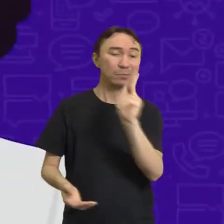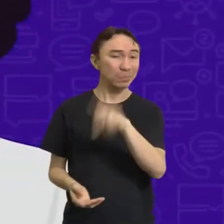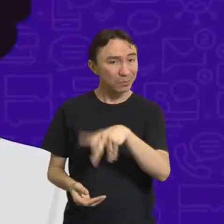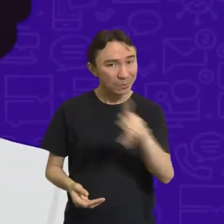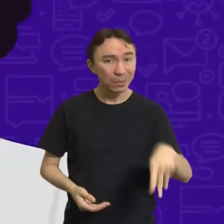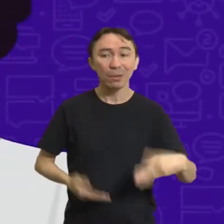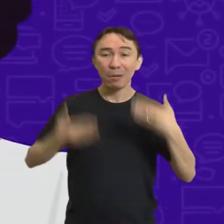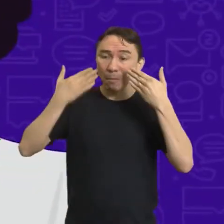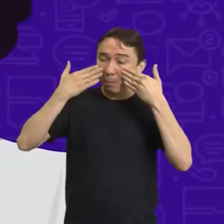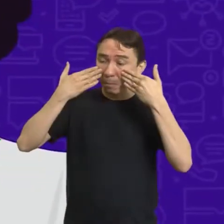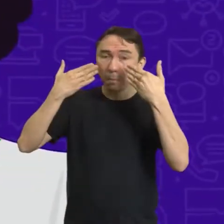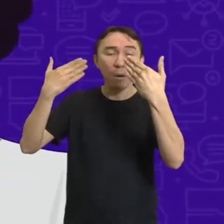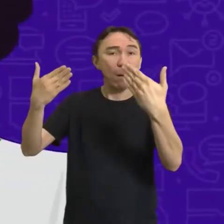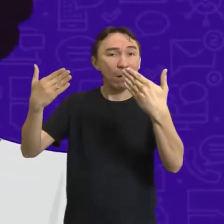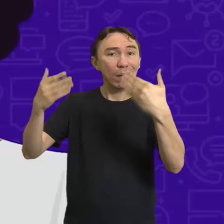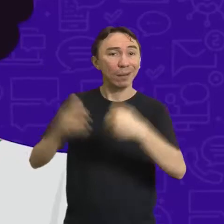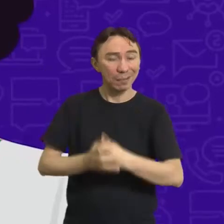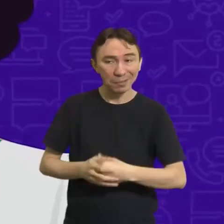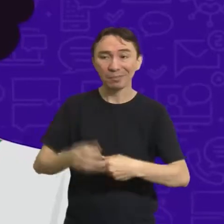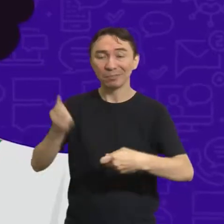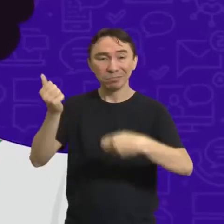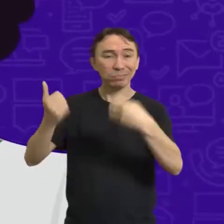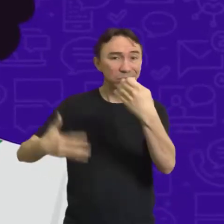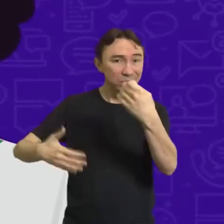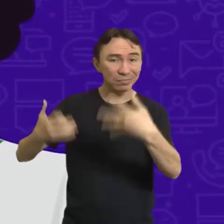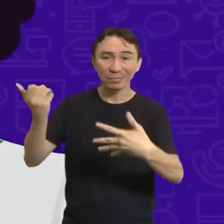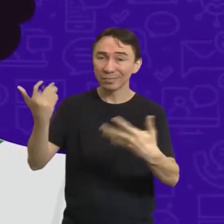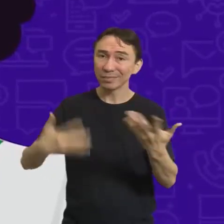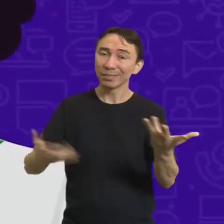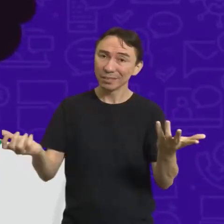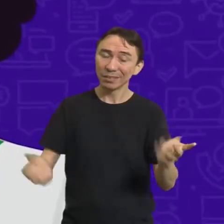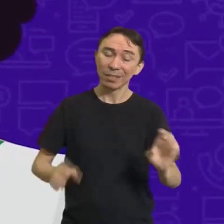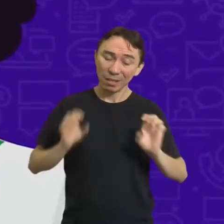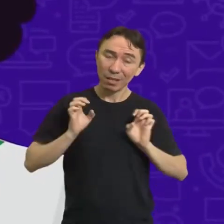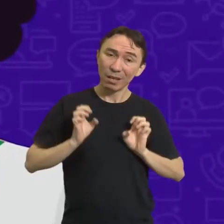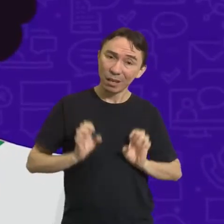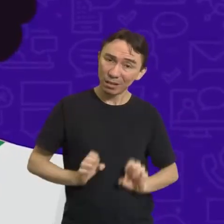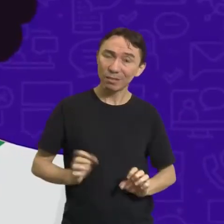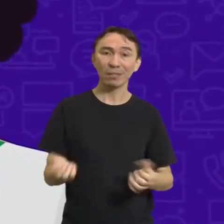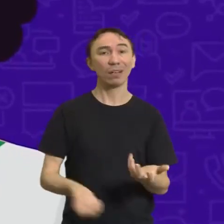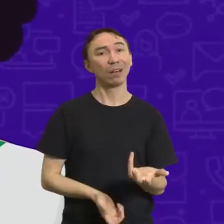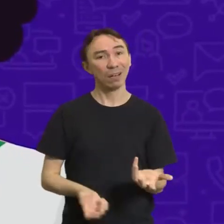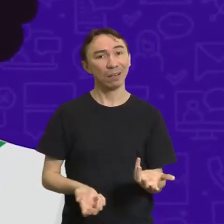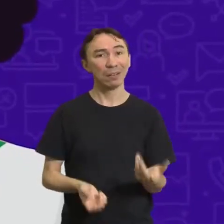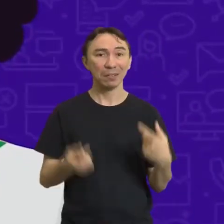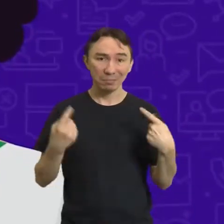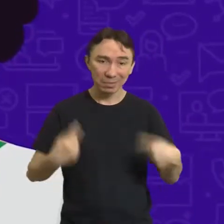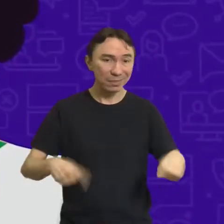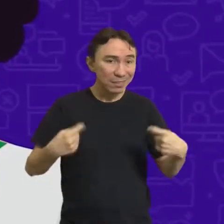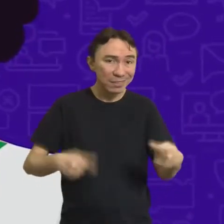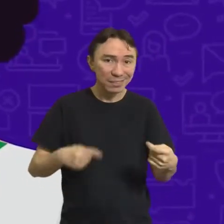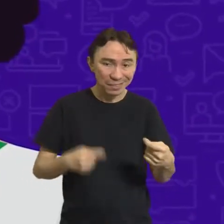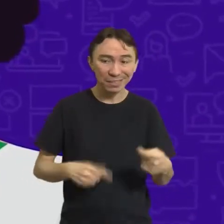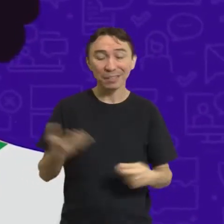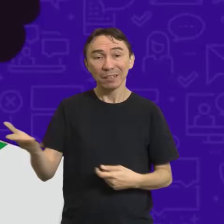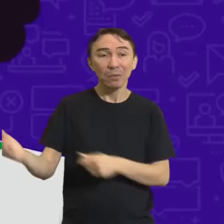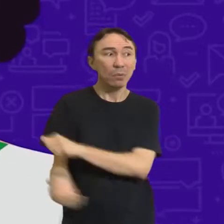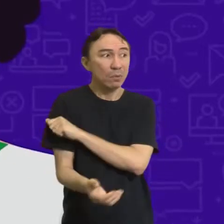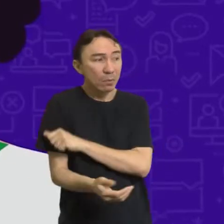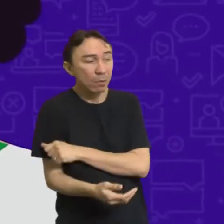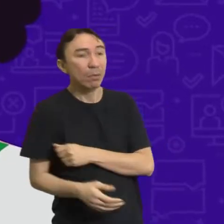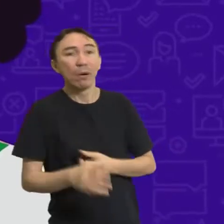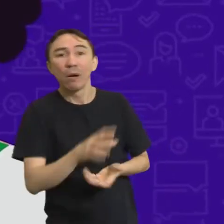mostrarem aos alunos alguns valores de convivência e comportamento, além de ética virtual que devemos transmitir